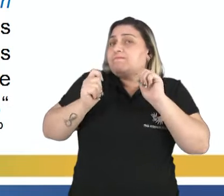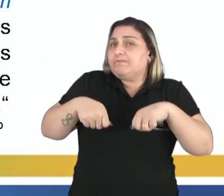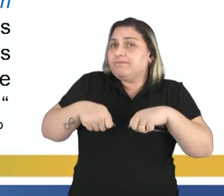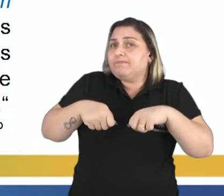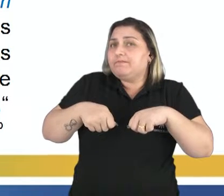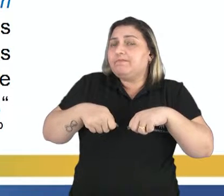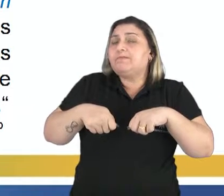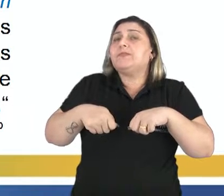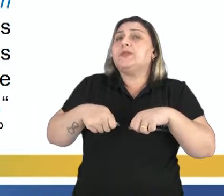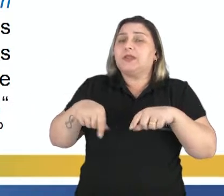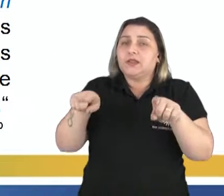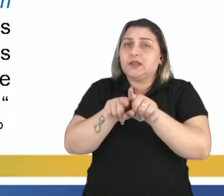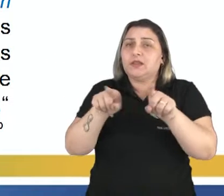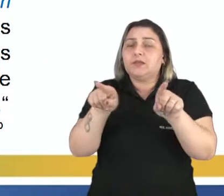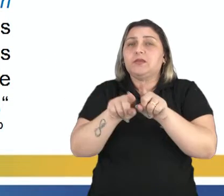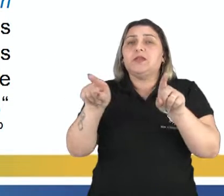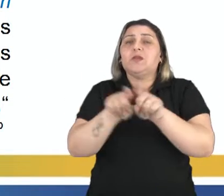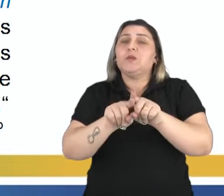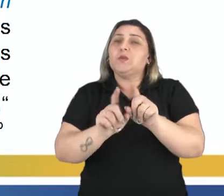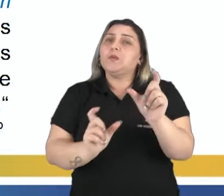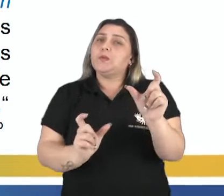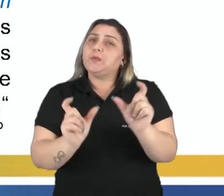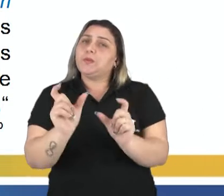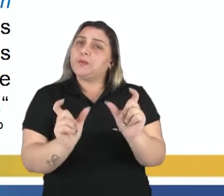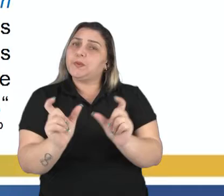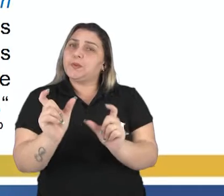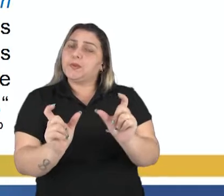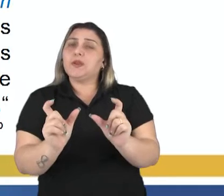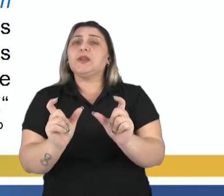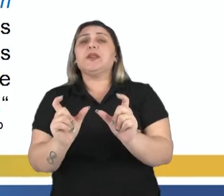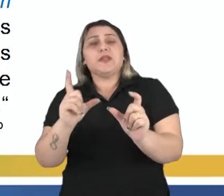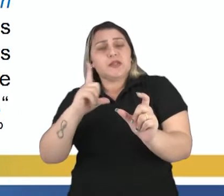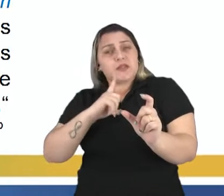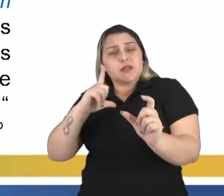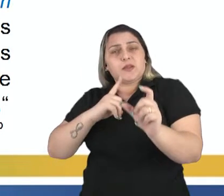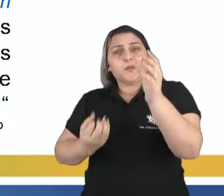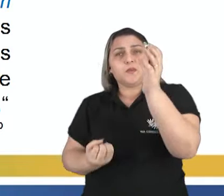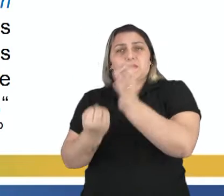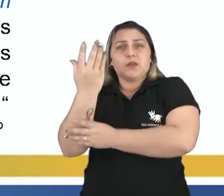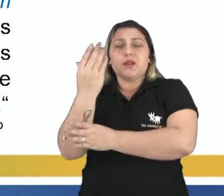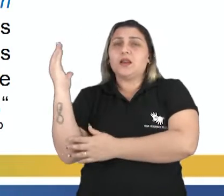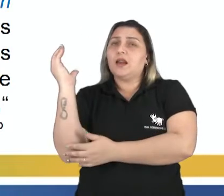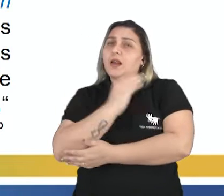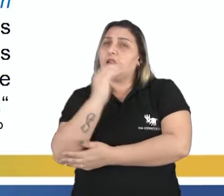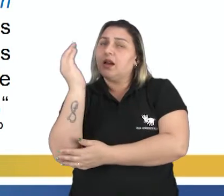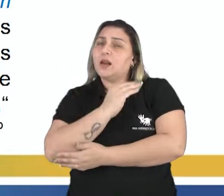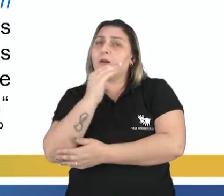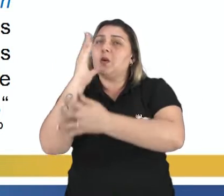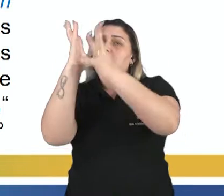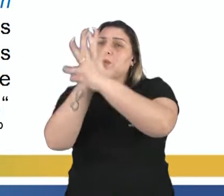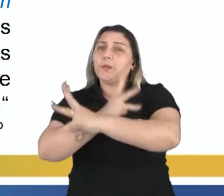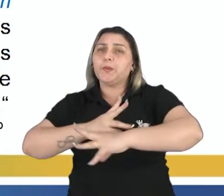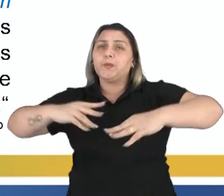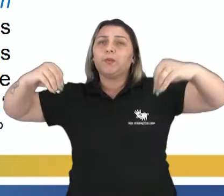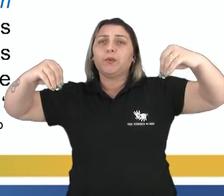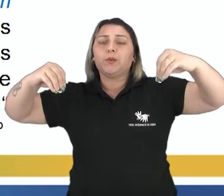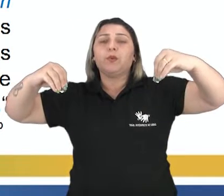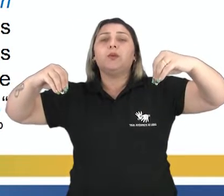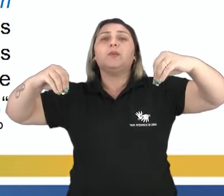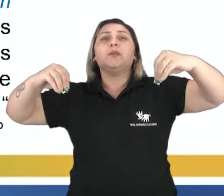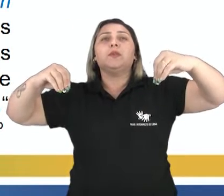possíveis e admitindo todas as formas possíveis que surgem para de imediato desaparecerem,